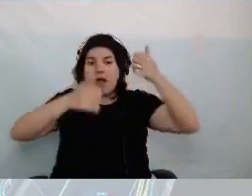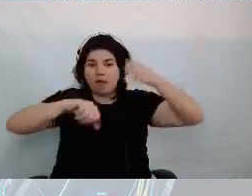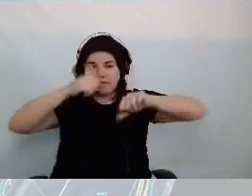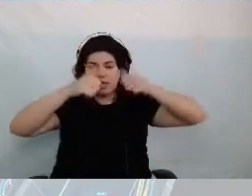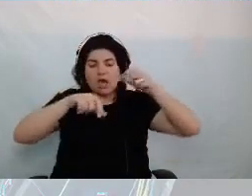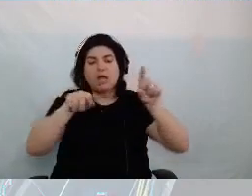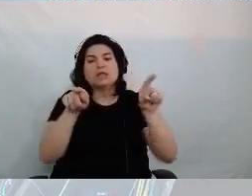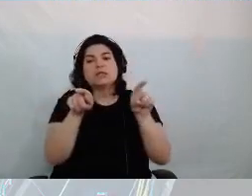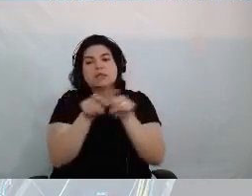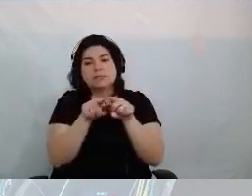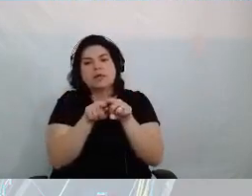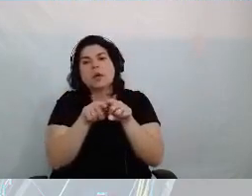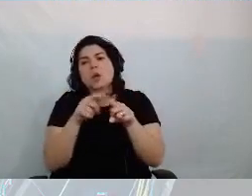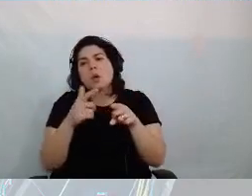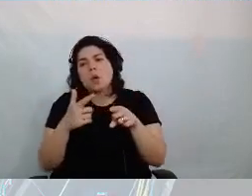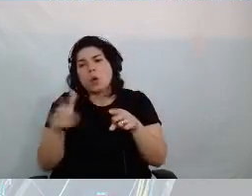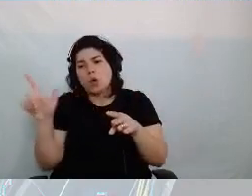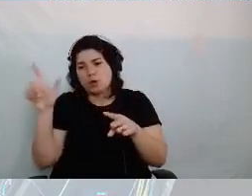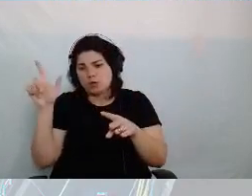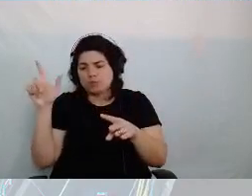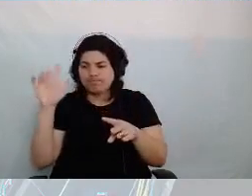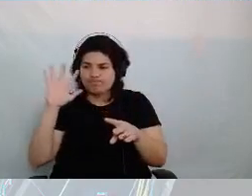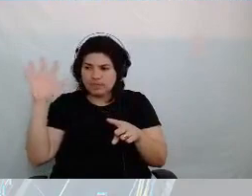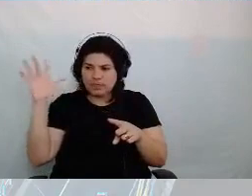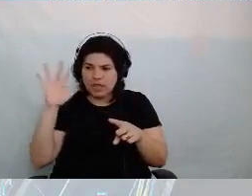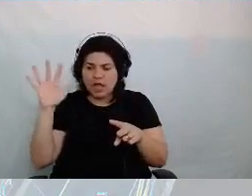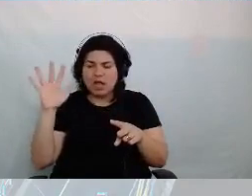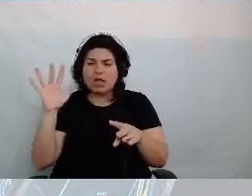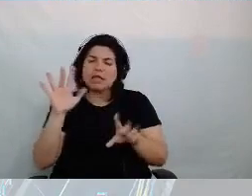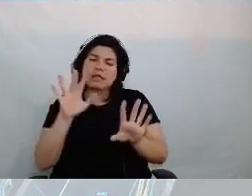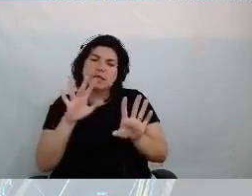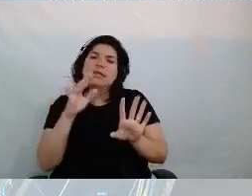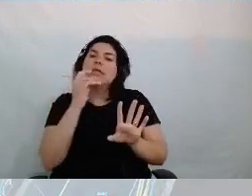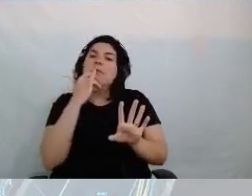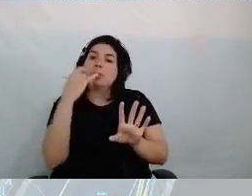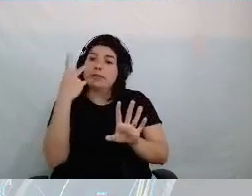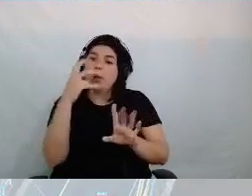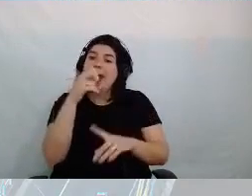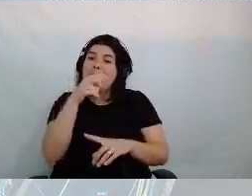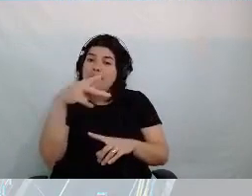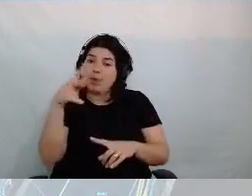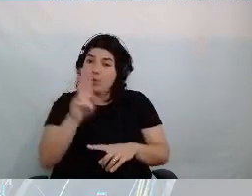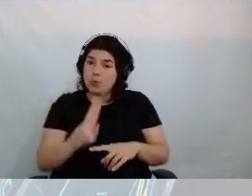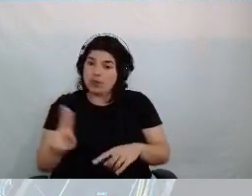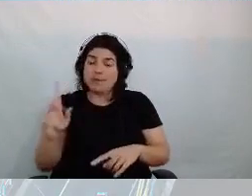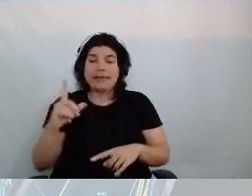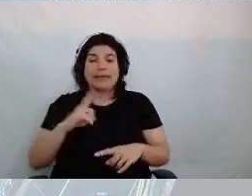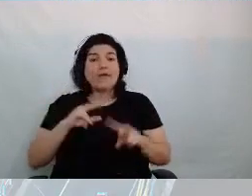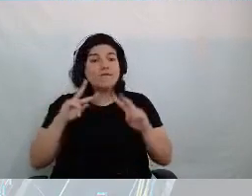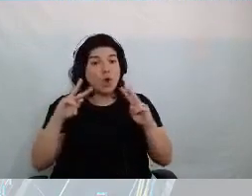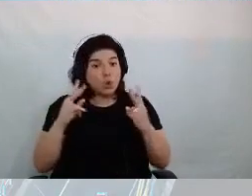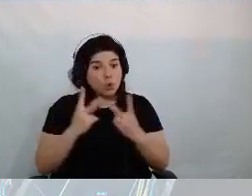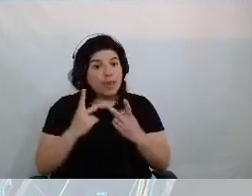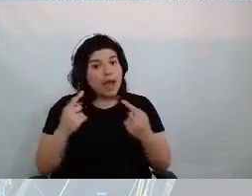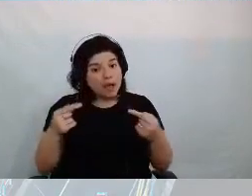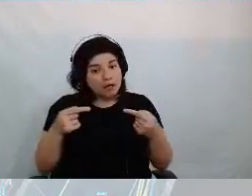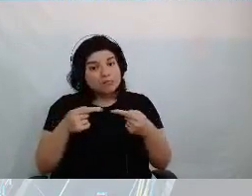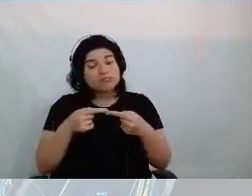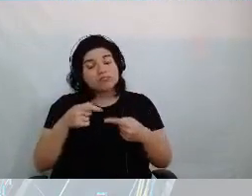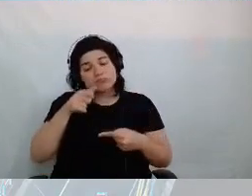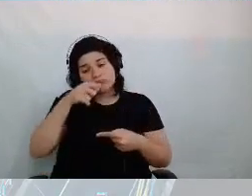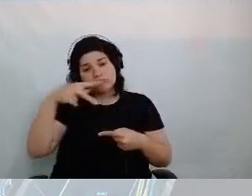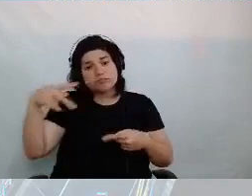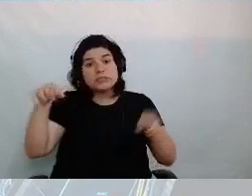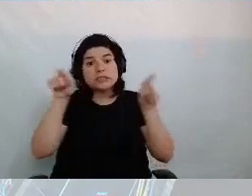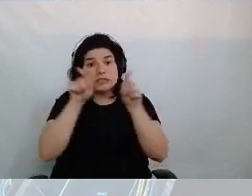também. Pensa que a aplicação que você vai usar para injetar volume, ela também é uma aplicação. Então, se você